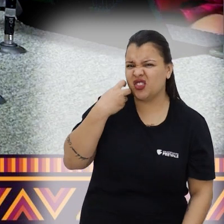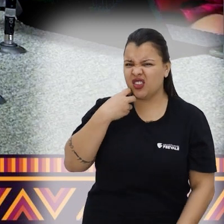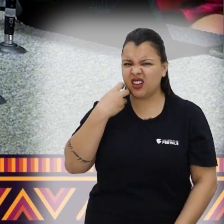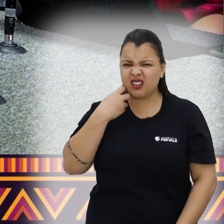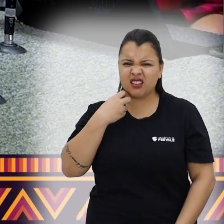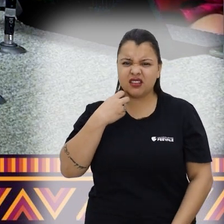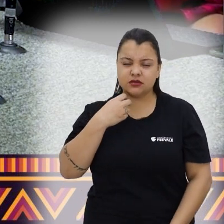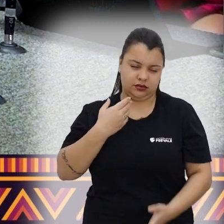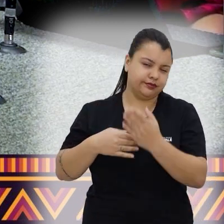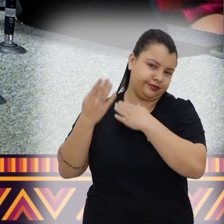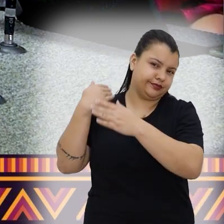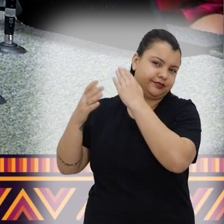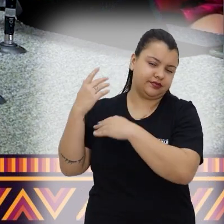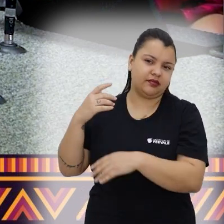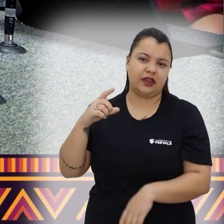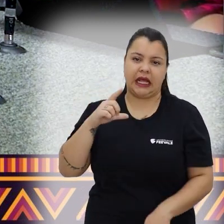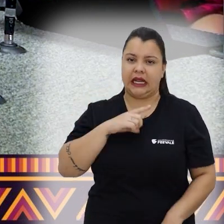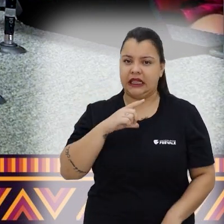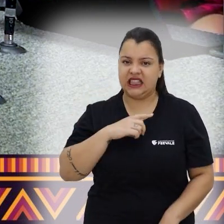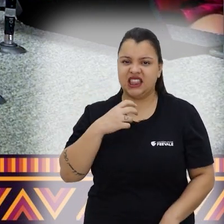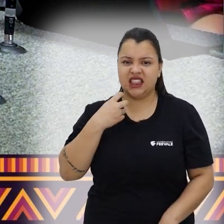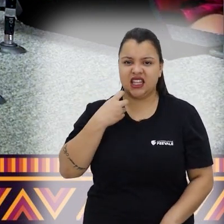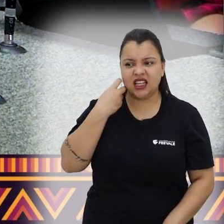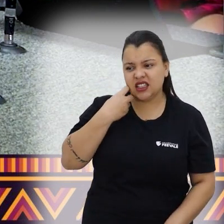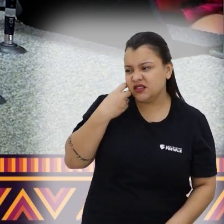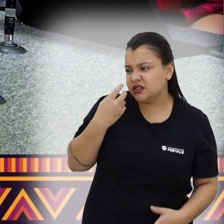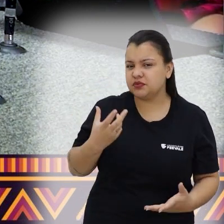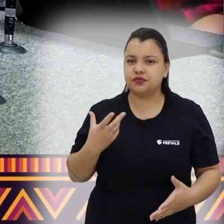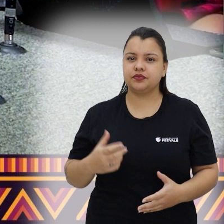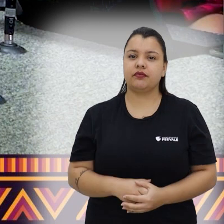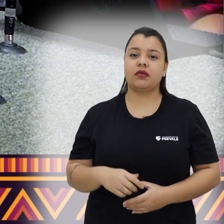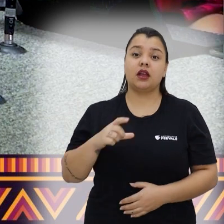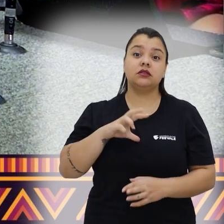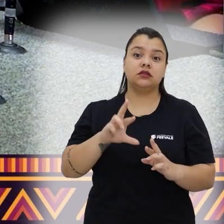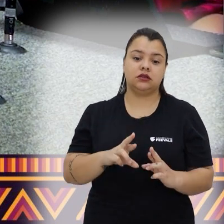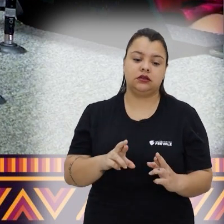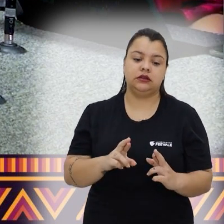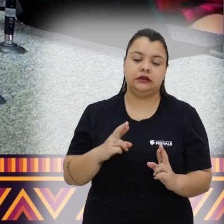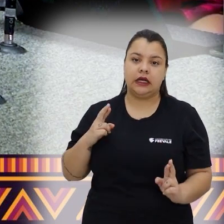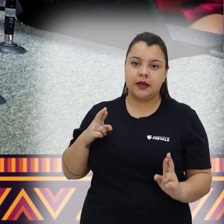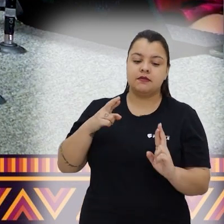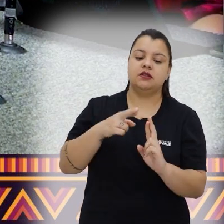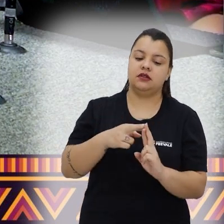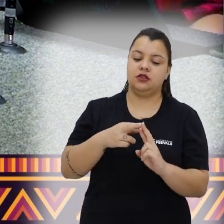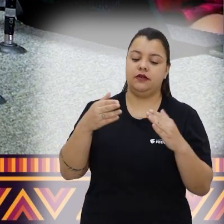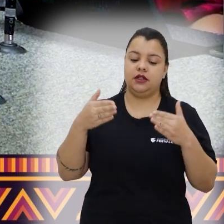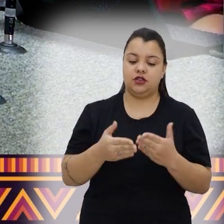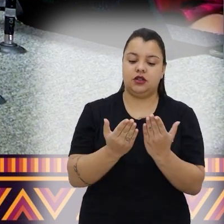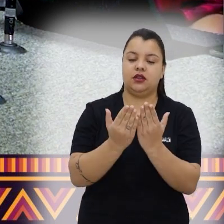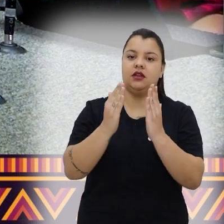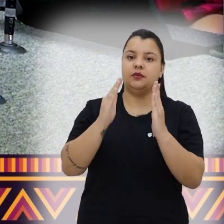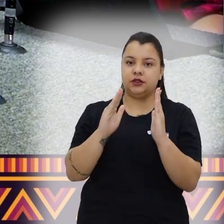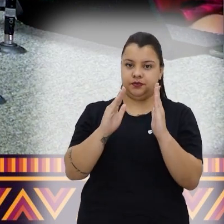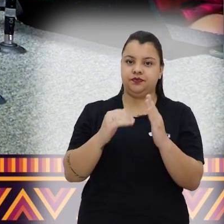pessoas? Era, né, no caso, vergonhoso? Tem uma coisa da representatividade da porta,